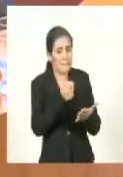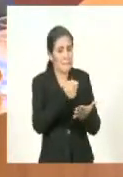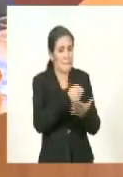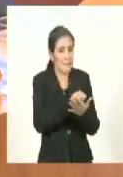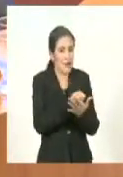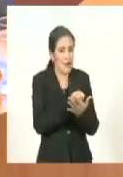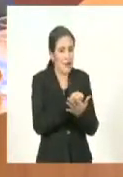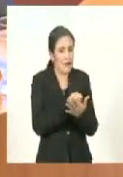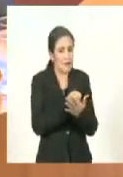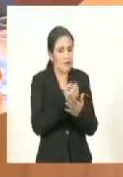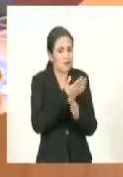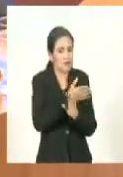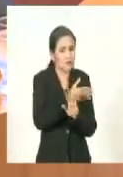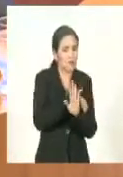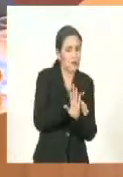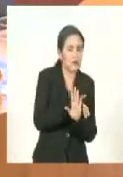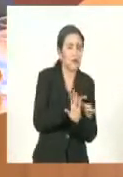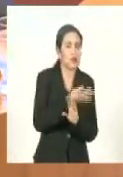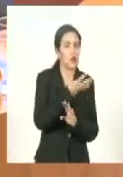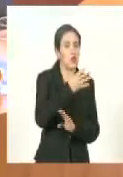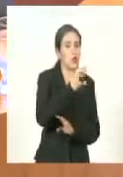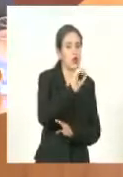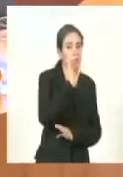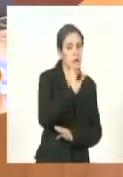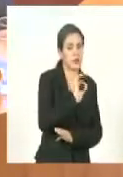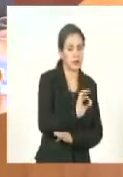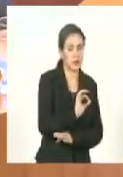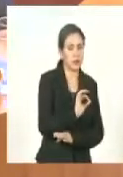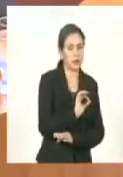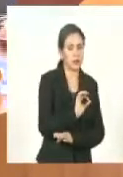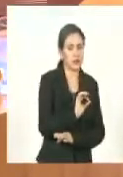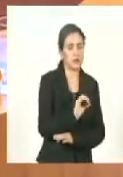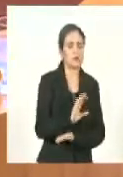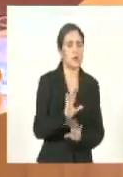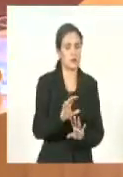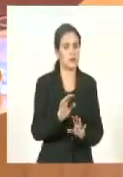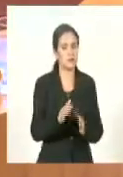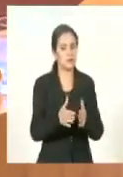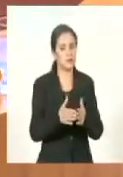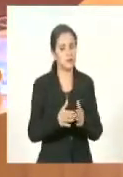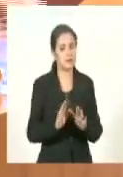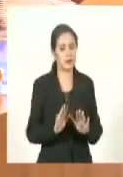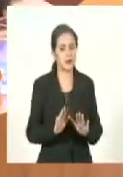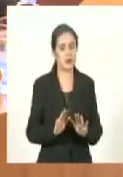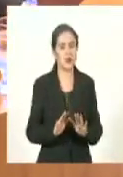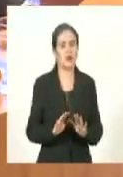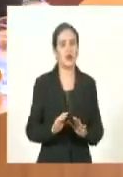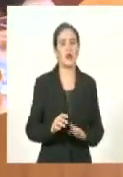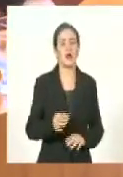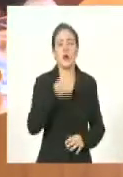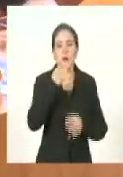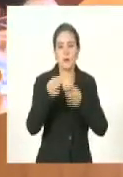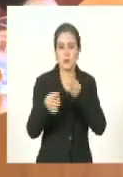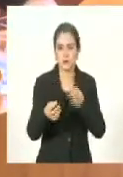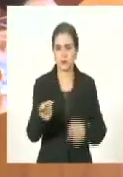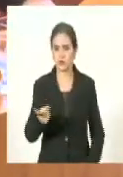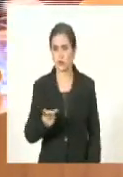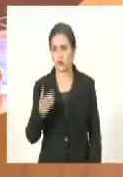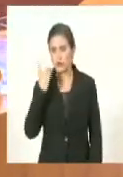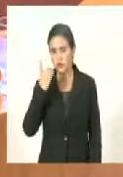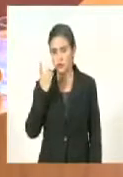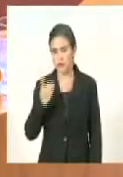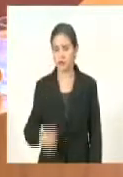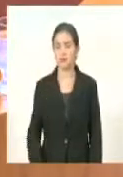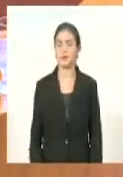gostaria de... Deputado Levi... Só para finalizar o raciocínio, já falo. Está dado de lado também, viu, deputado? 40% de propina.